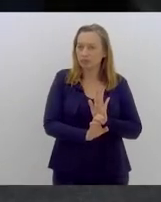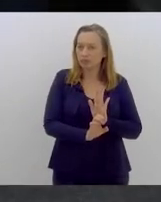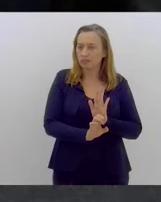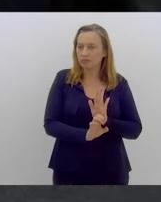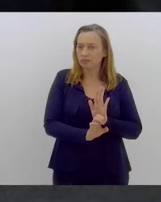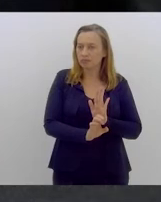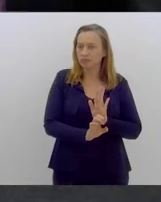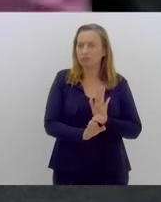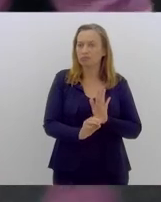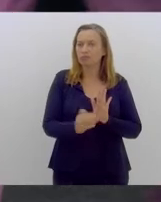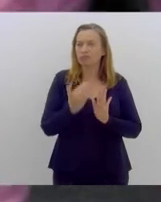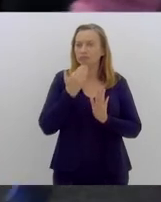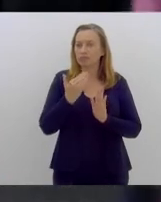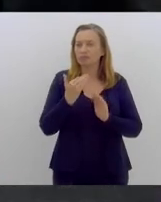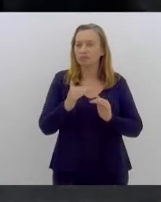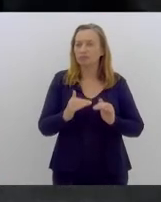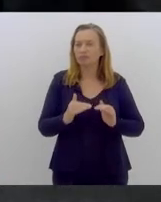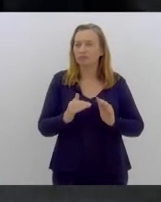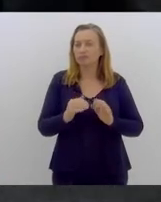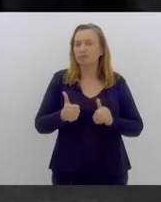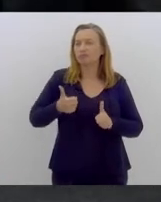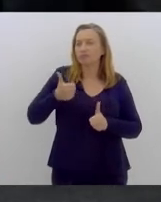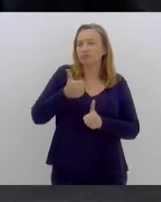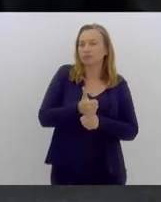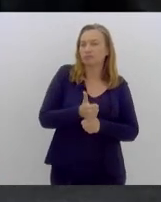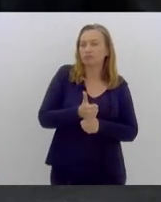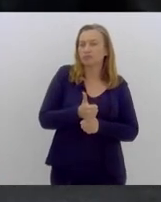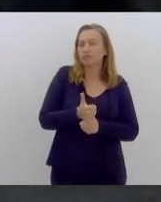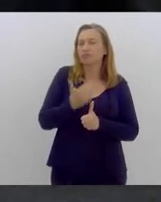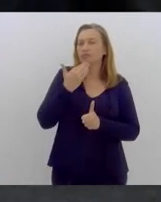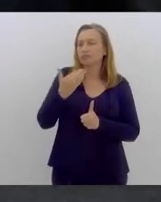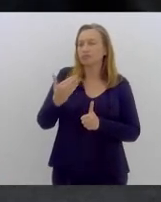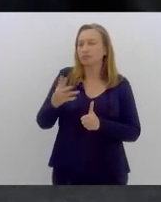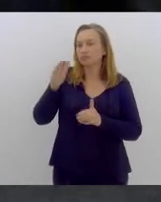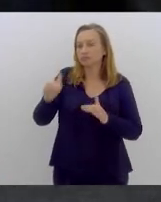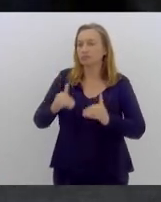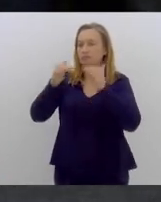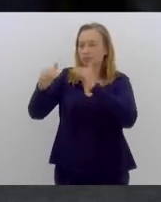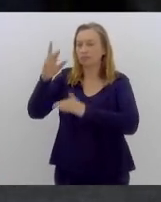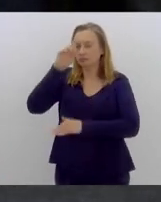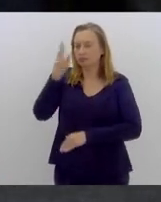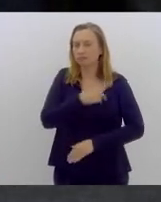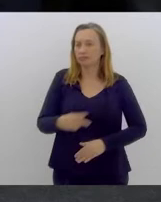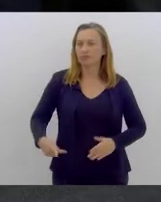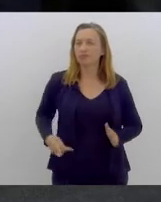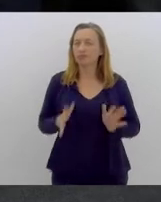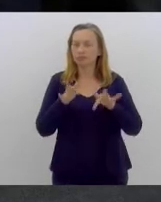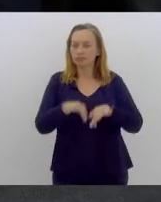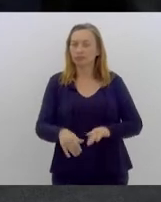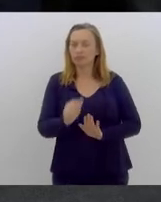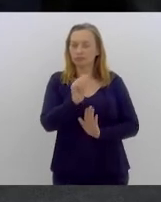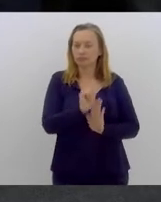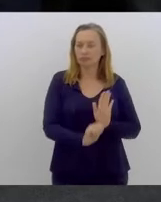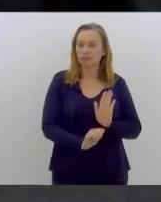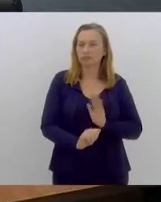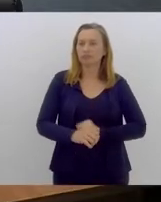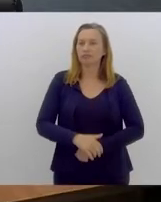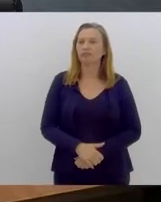optando por substitutivo e pedindo a Vossa Excelência forma final de